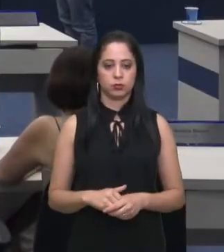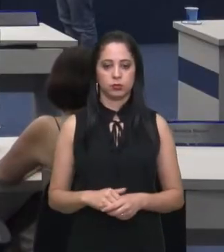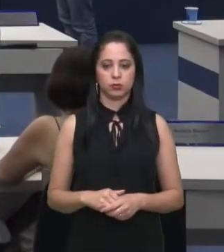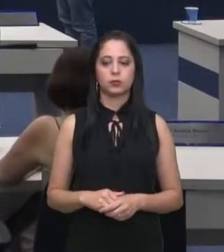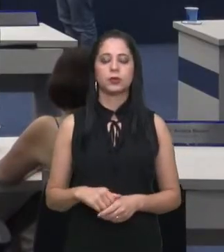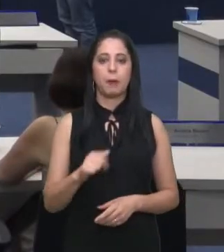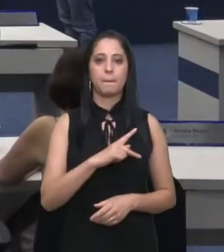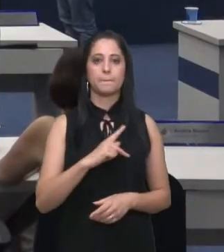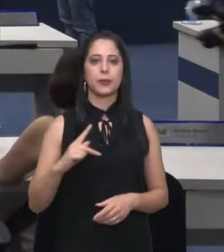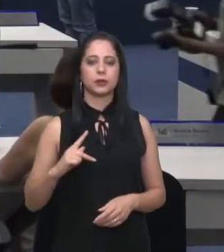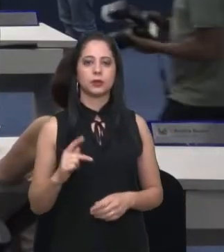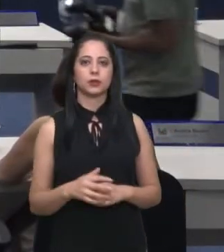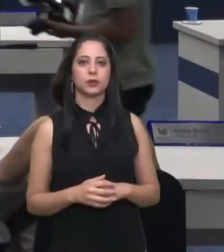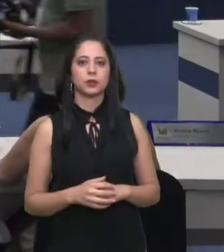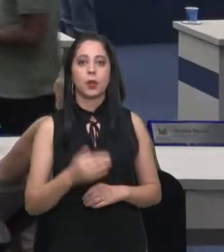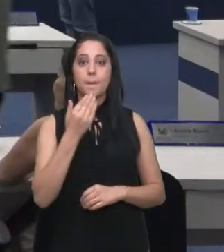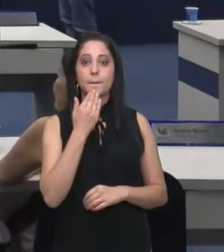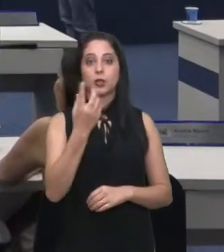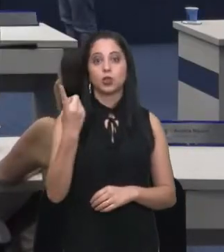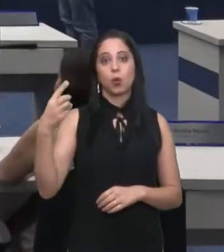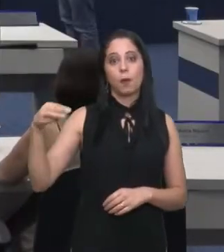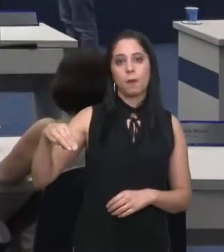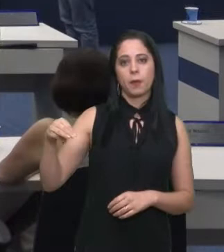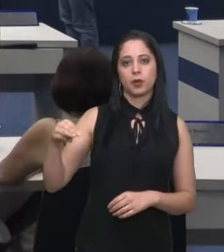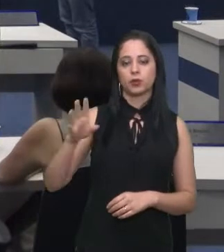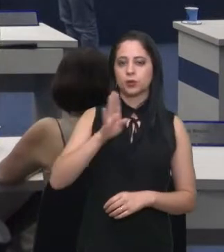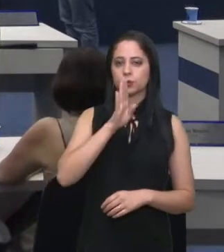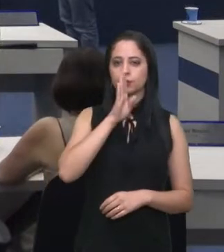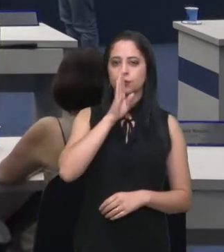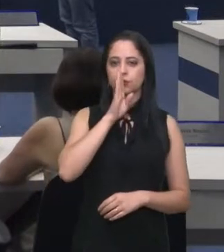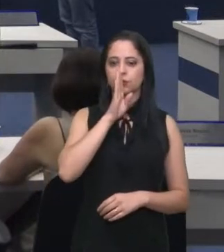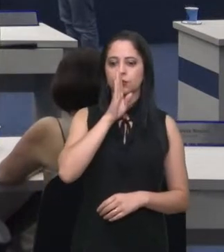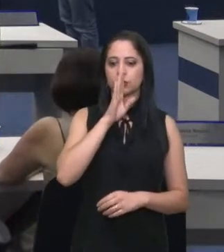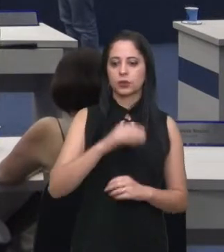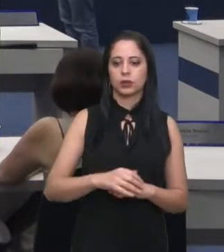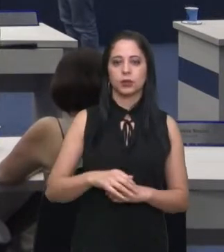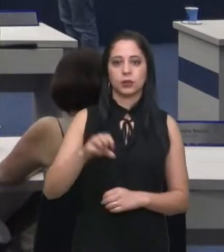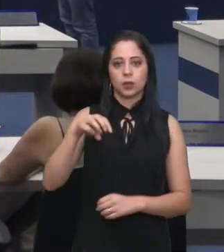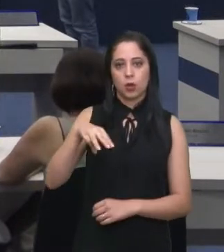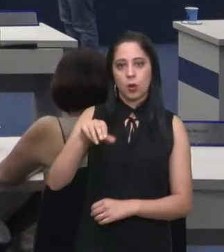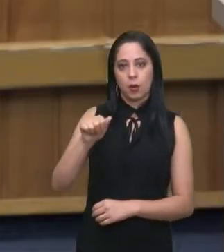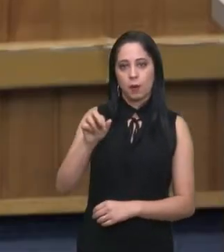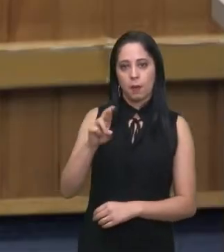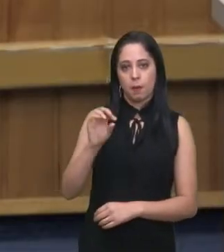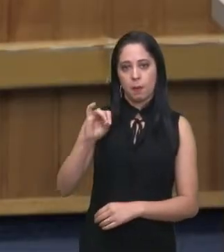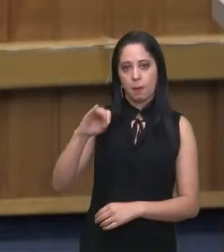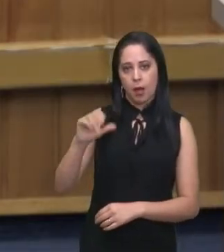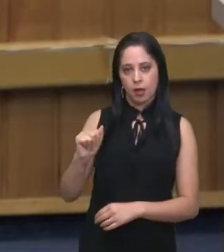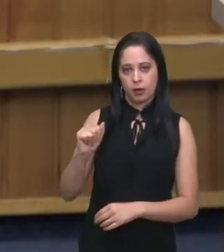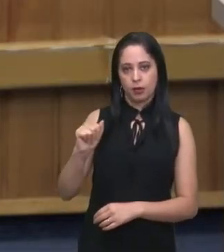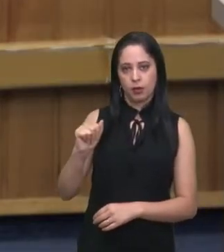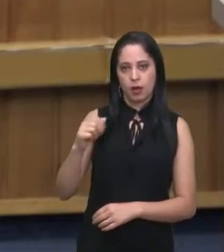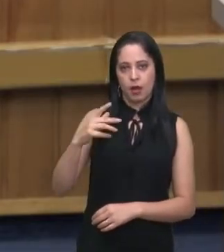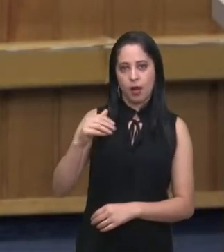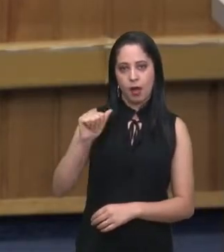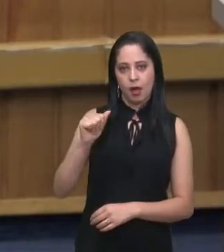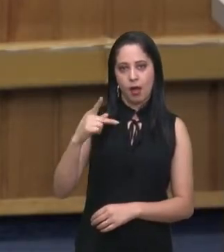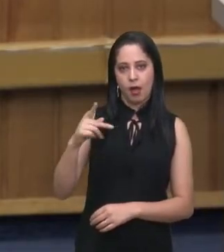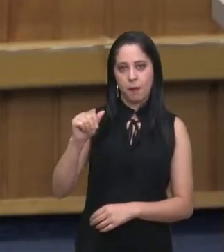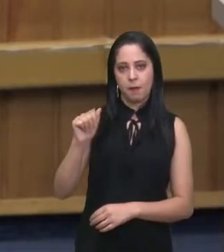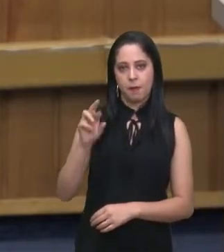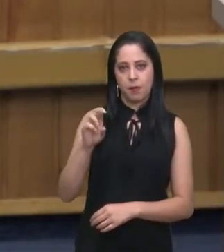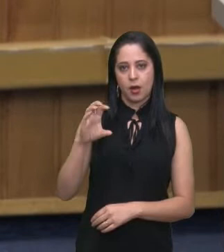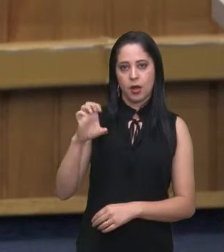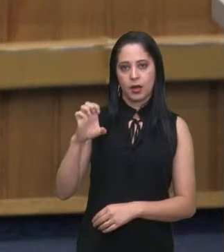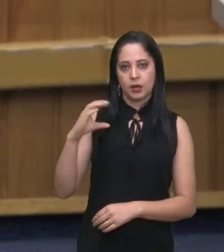Presidente, para pedir 1 minuto de silêncio, senhora Maria Aparecida Faria dos Santos, a